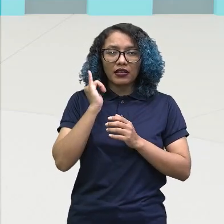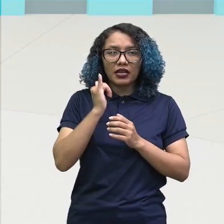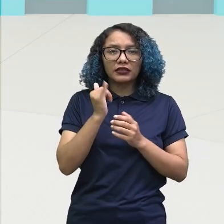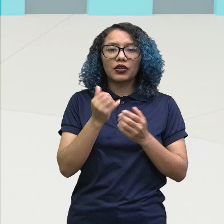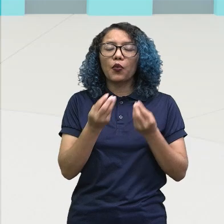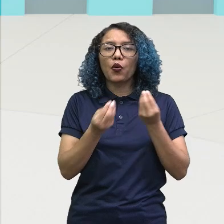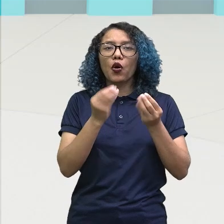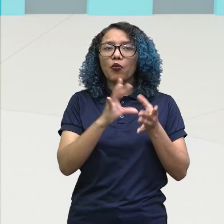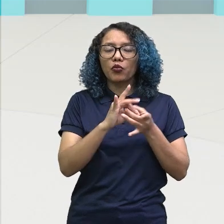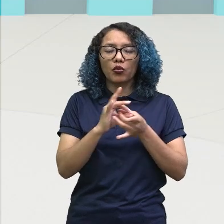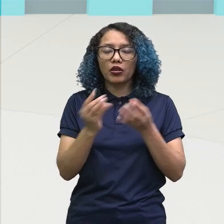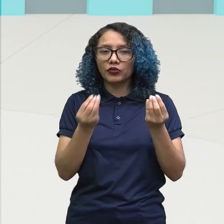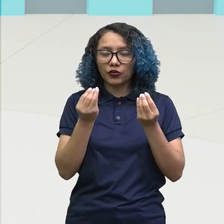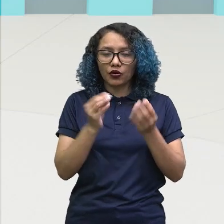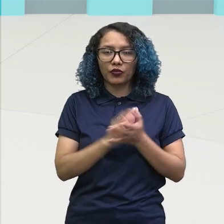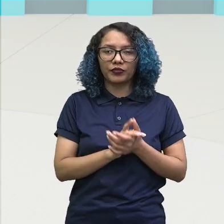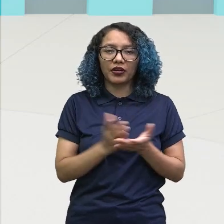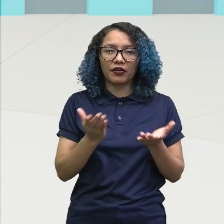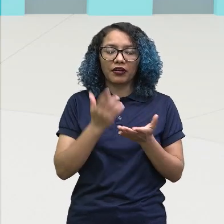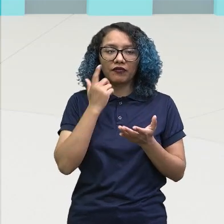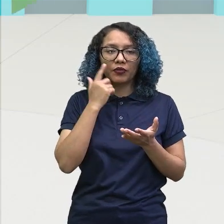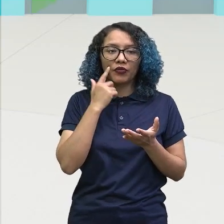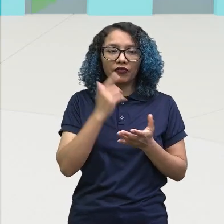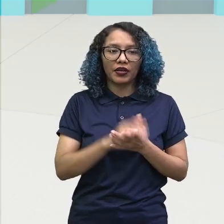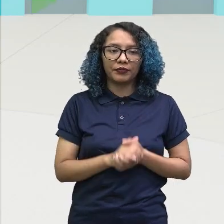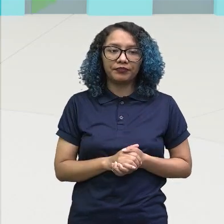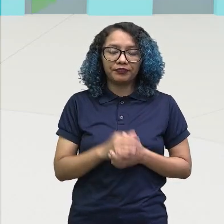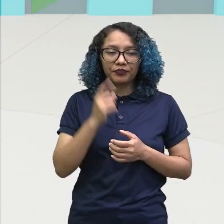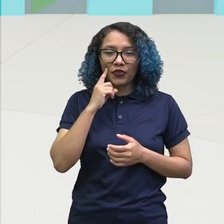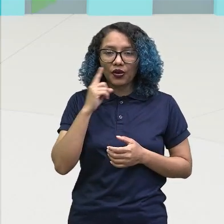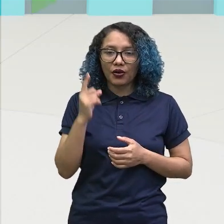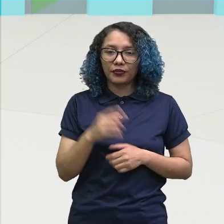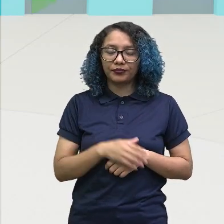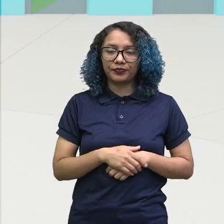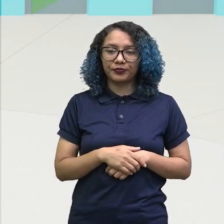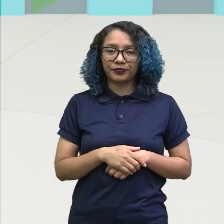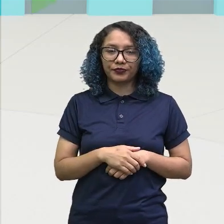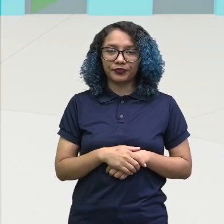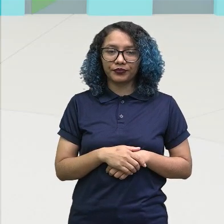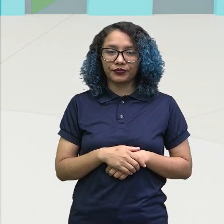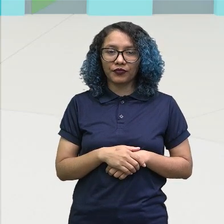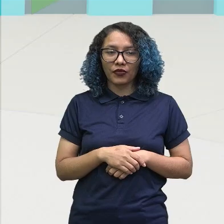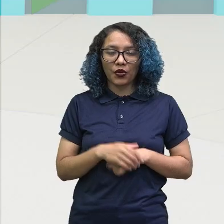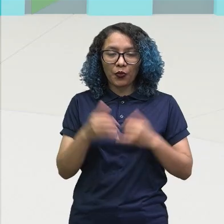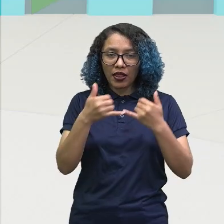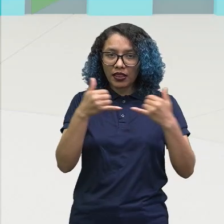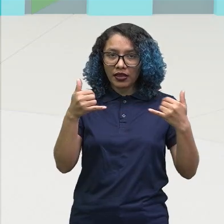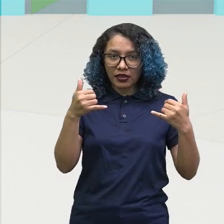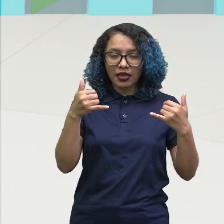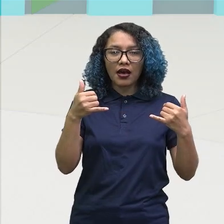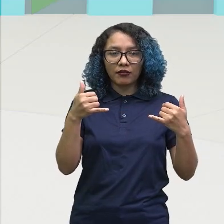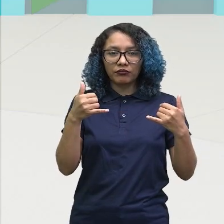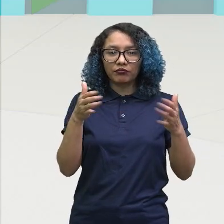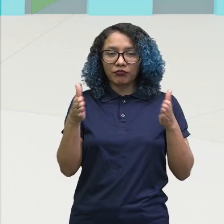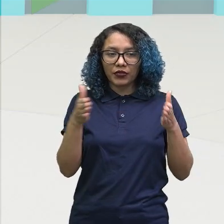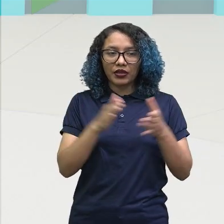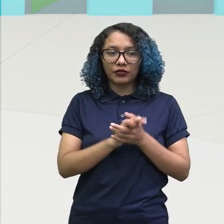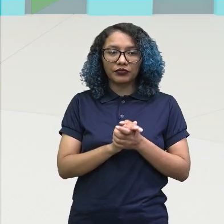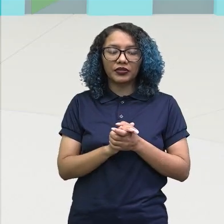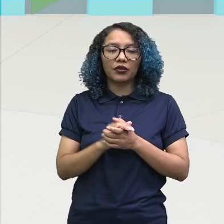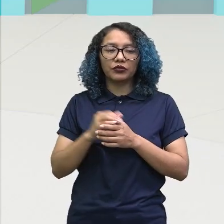tá bom? Então, vocês vão acompanhar agora uma linha do tempo comigo, não é? Então, se a gente pensar lá em 1500